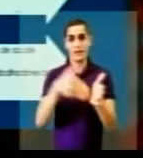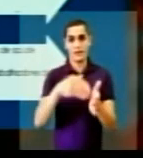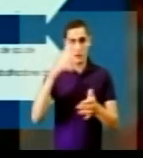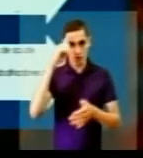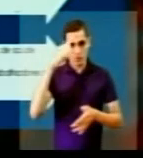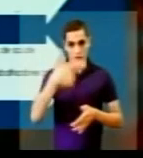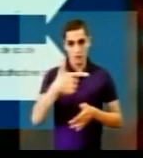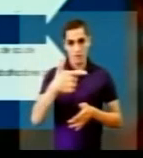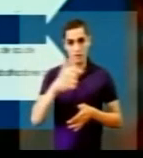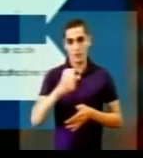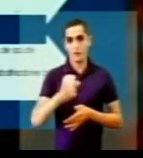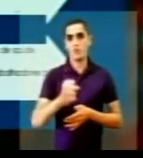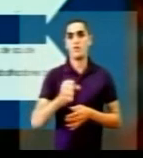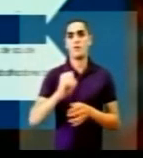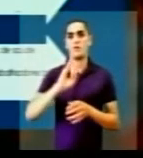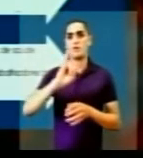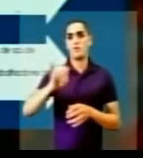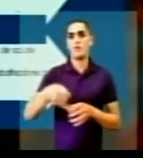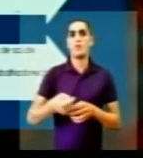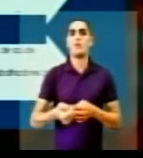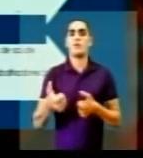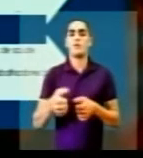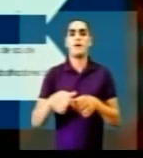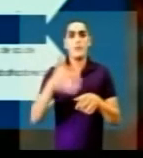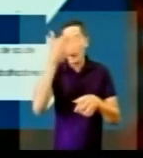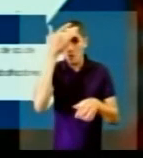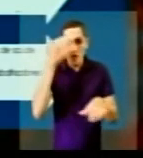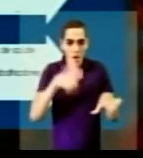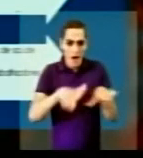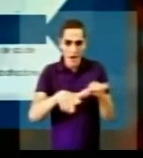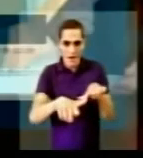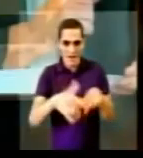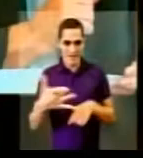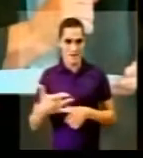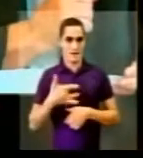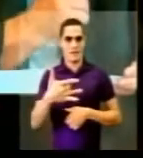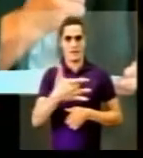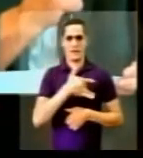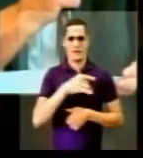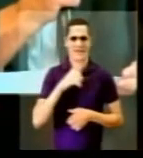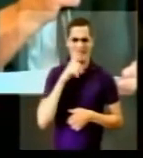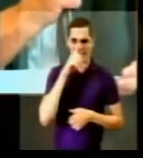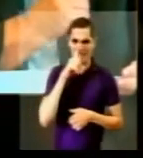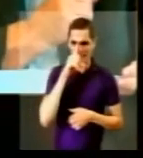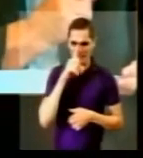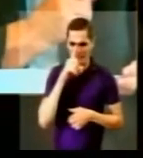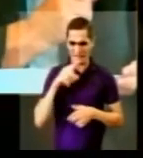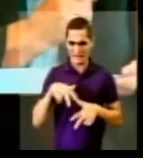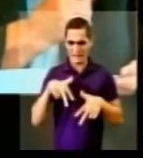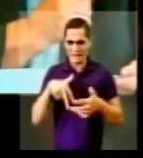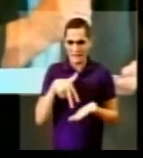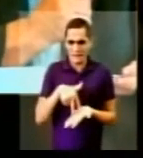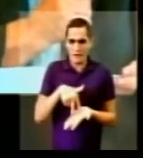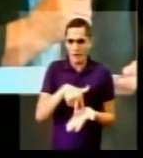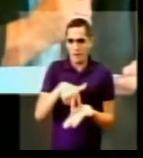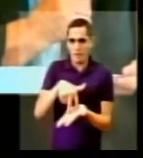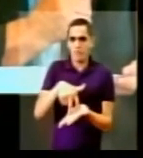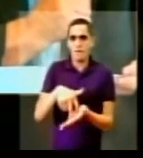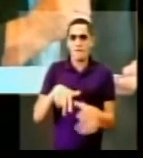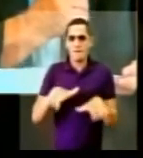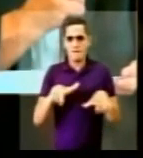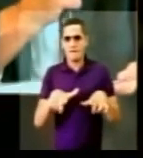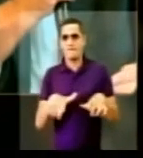28, que foi os trabalhadores de saúde com alto risco de exposição e